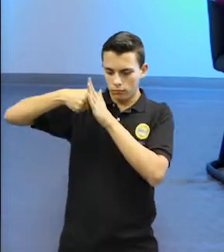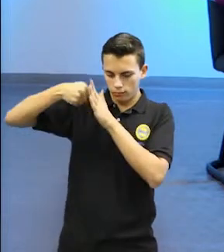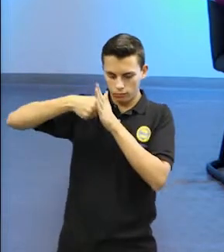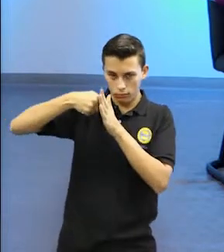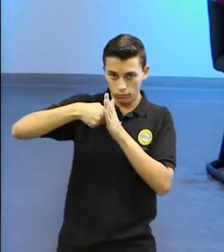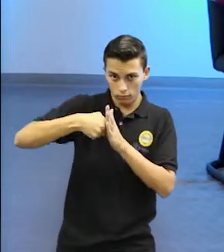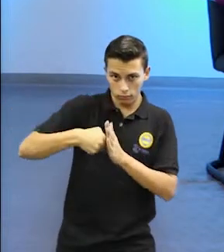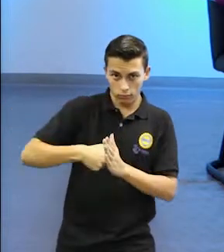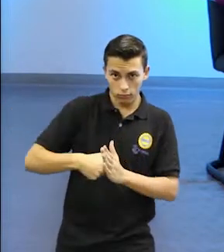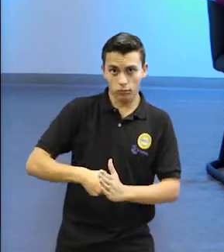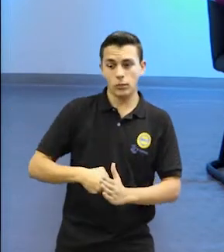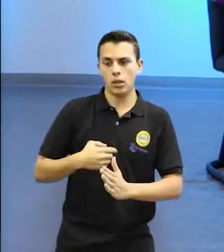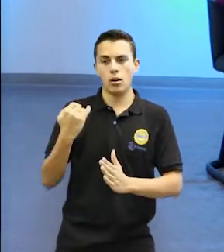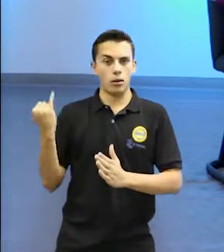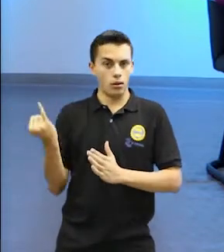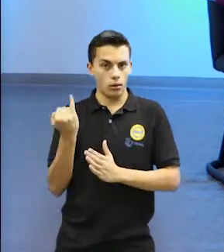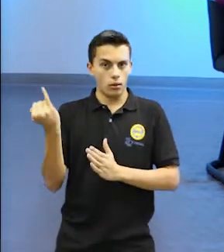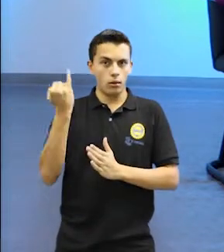do autoexame